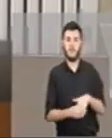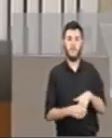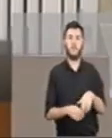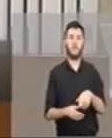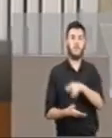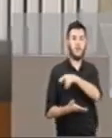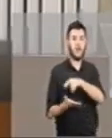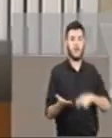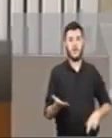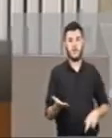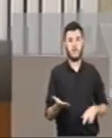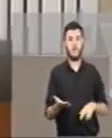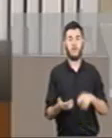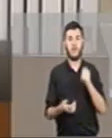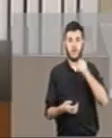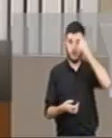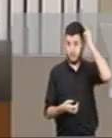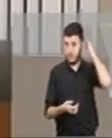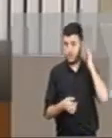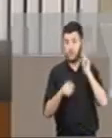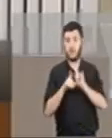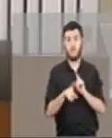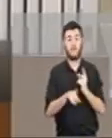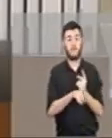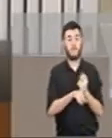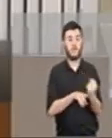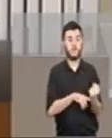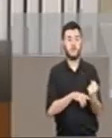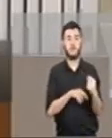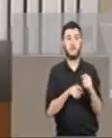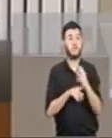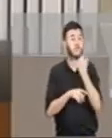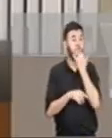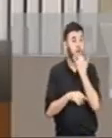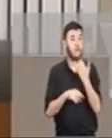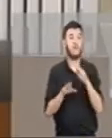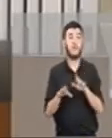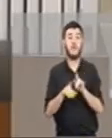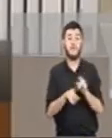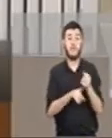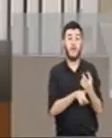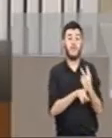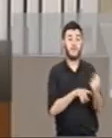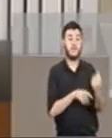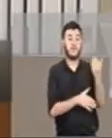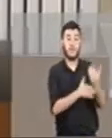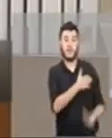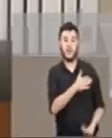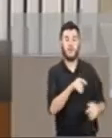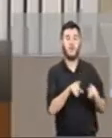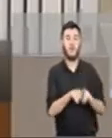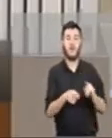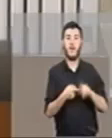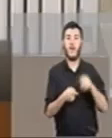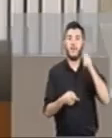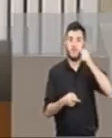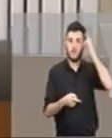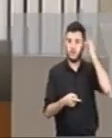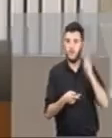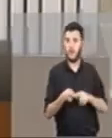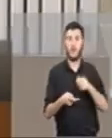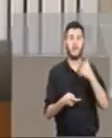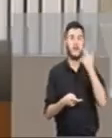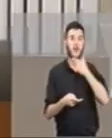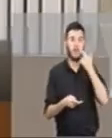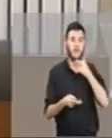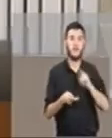relator, vencidos os ministros Alexandre de Moraes, Ricardo Lewandowski, Gilmar Mendes e Dias Toffoli,